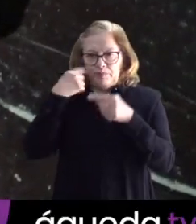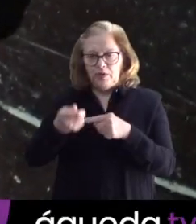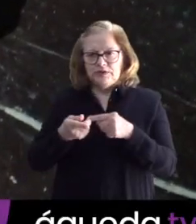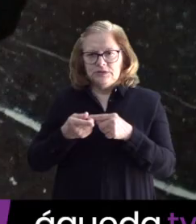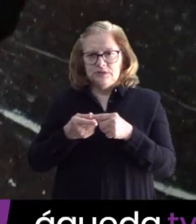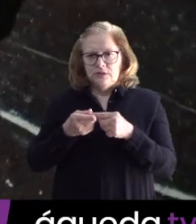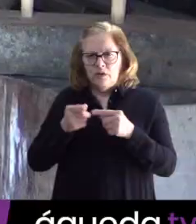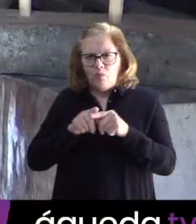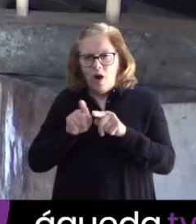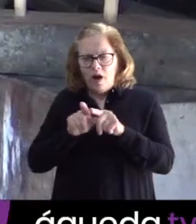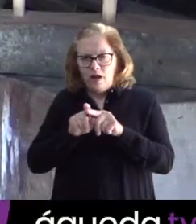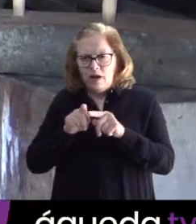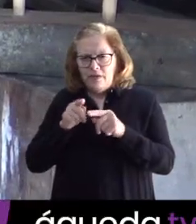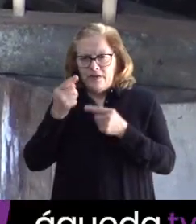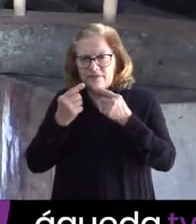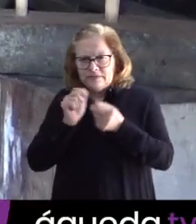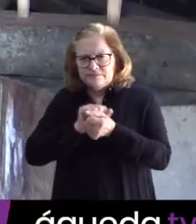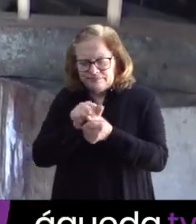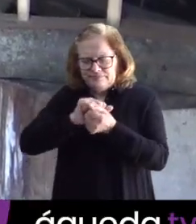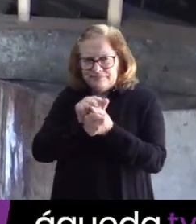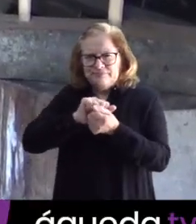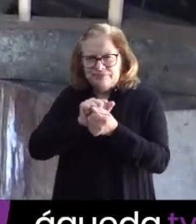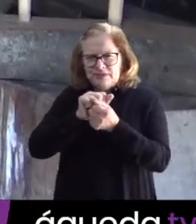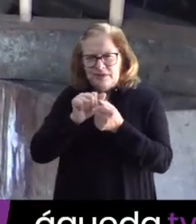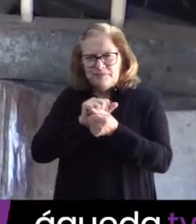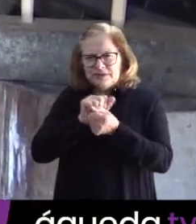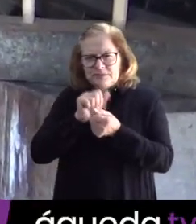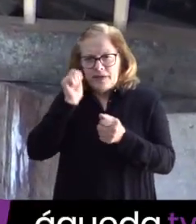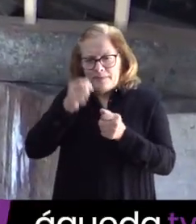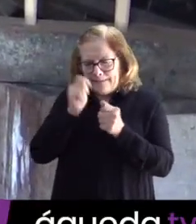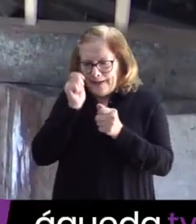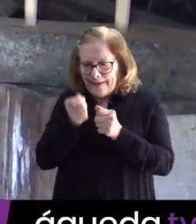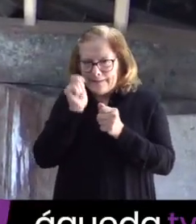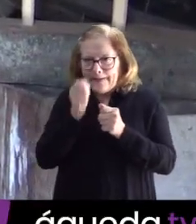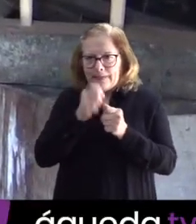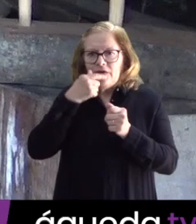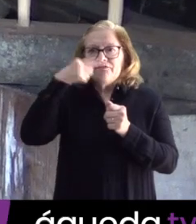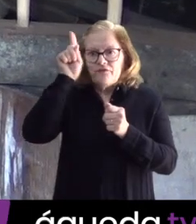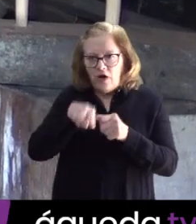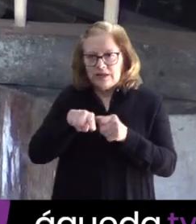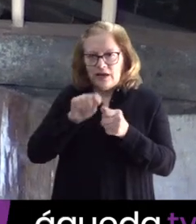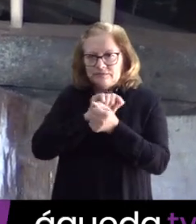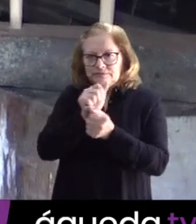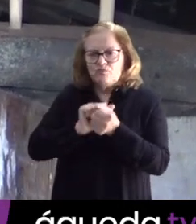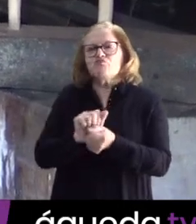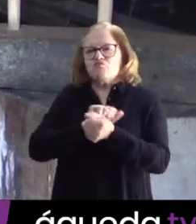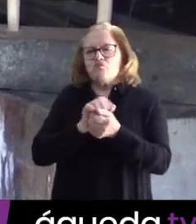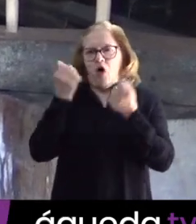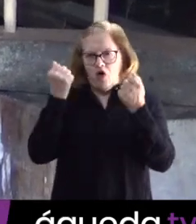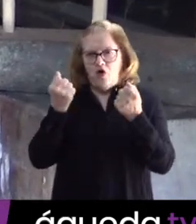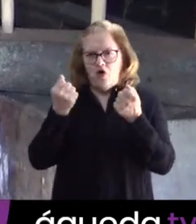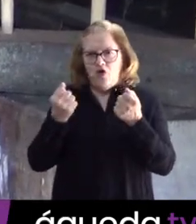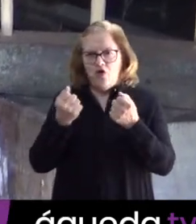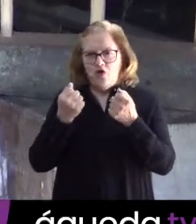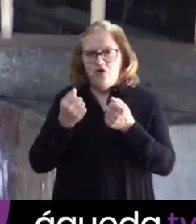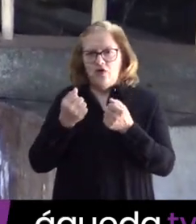Depois de umas mós estarem um pouco gastas, têm que ser avivadas para voltar a moer. Eles